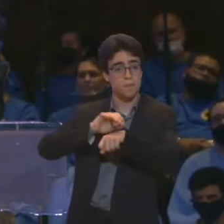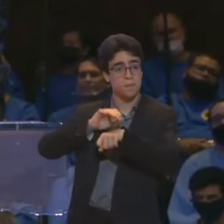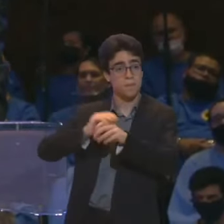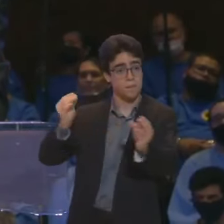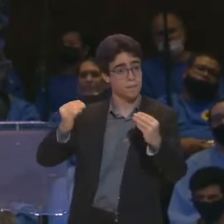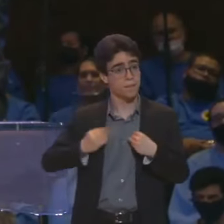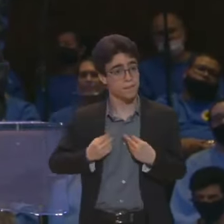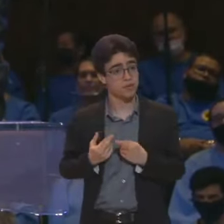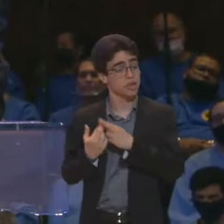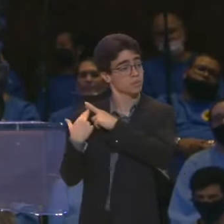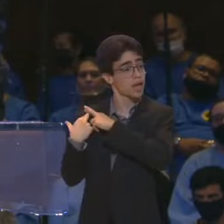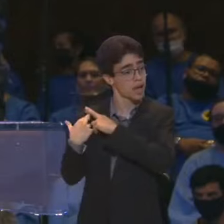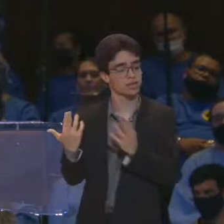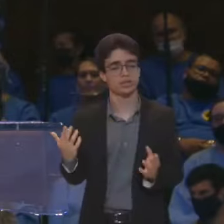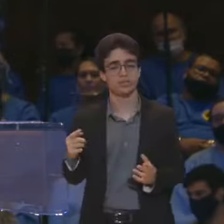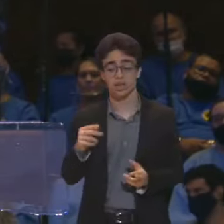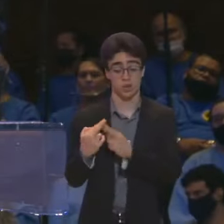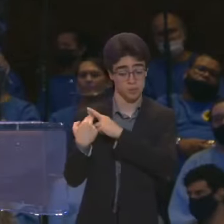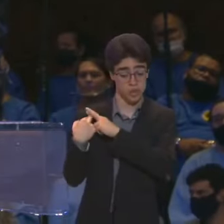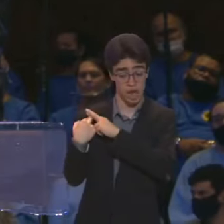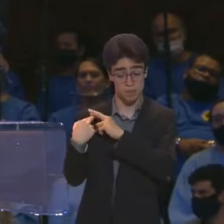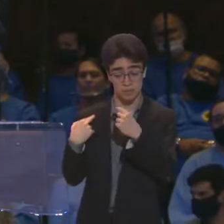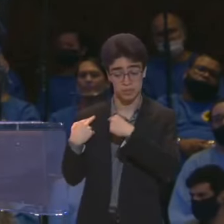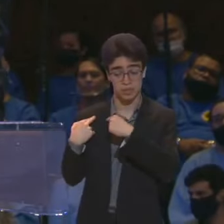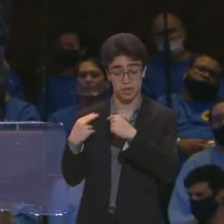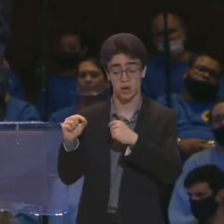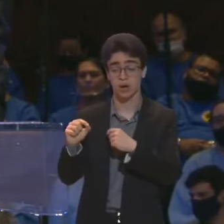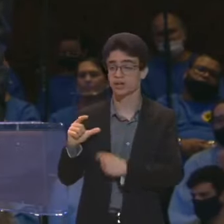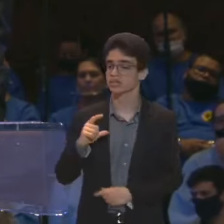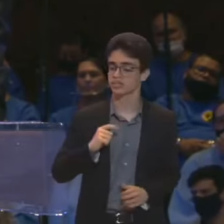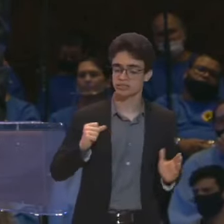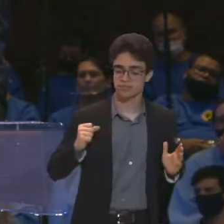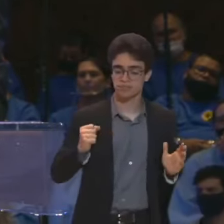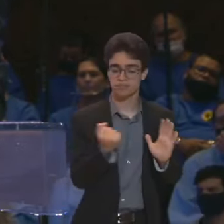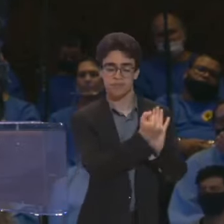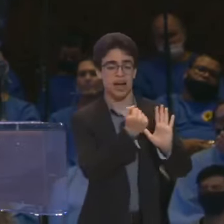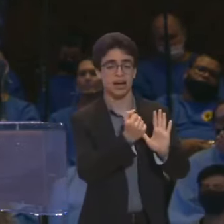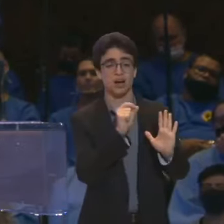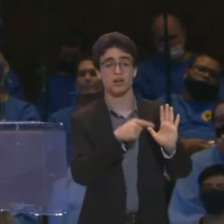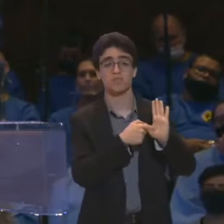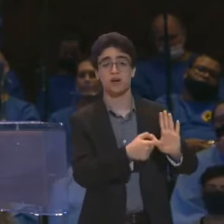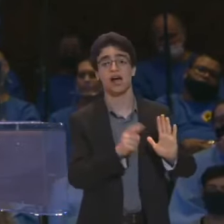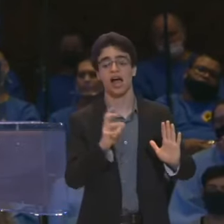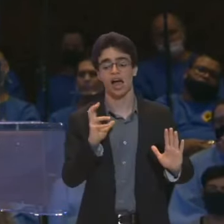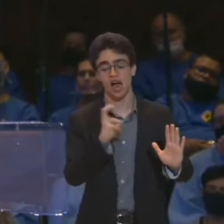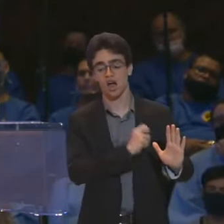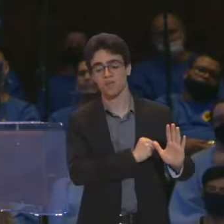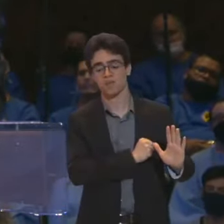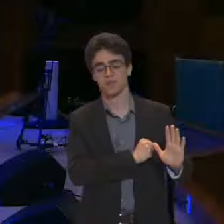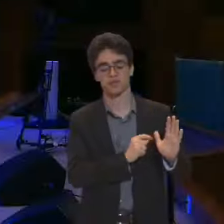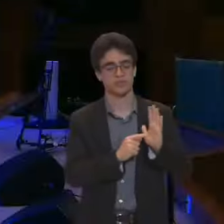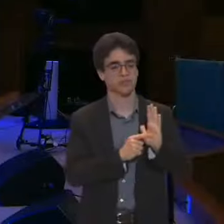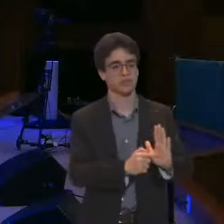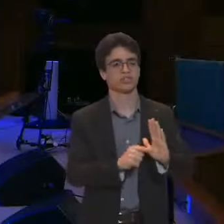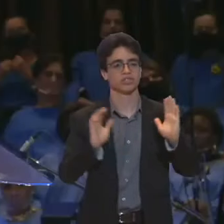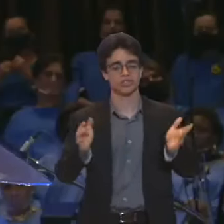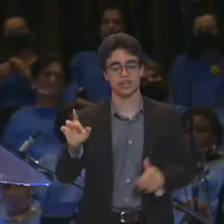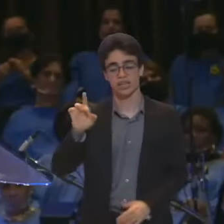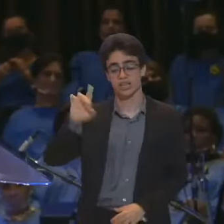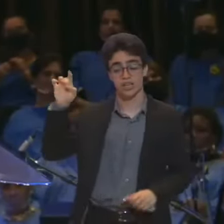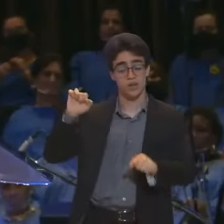comissionou a fazer. E esta obra é uma obra marcada pelo amor, manifestada em boas obras para a glória